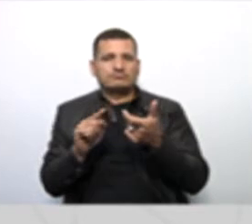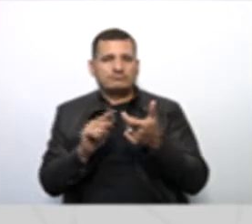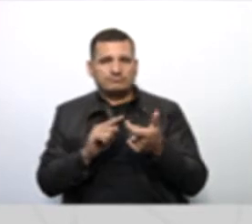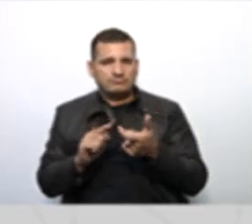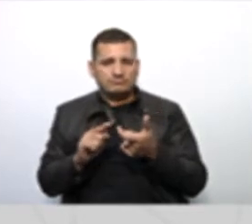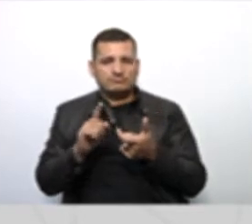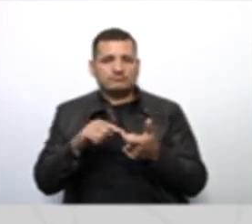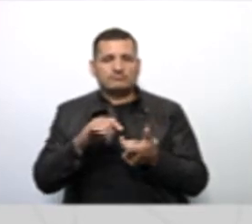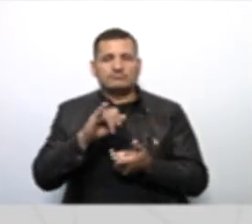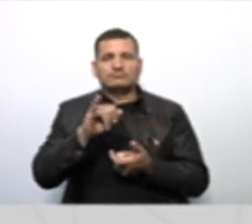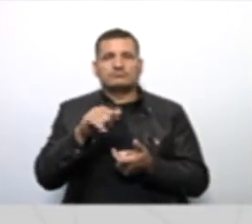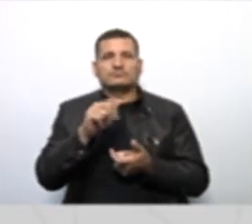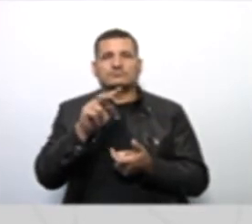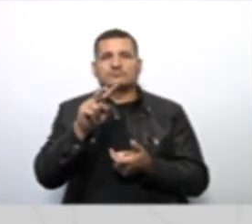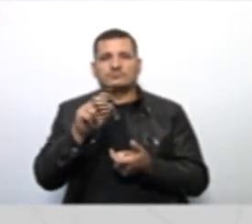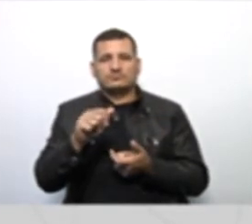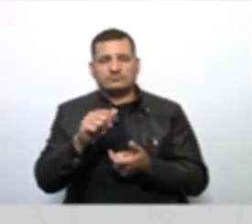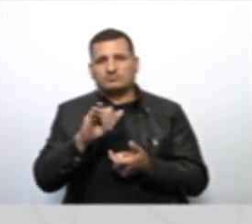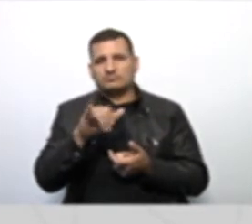é através do JavaScript.